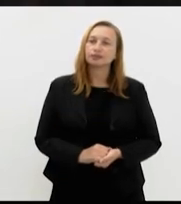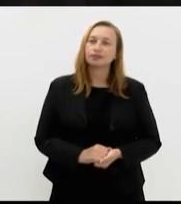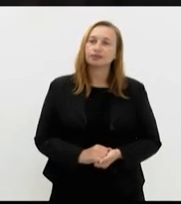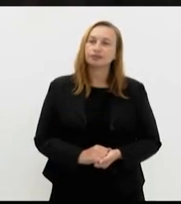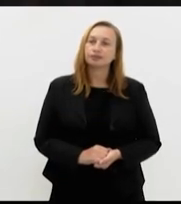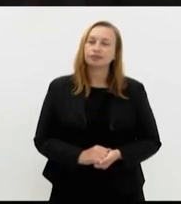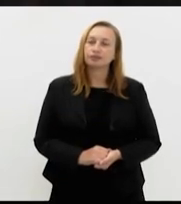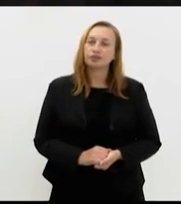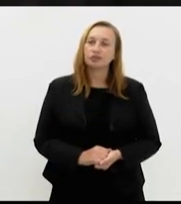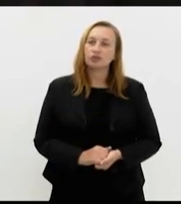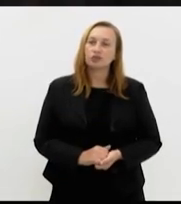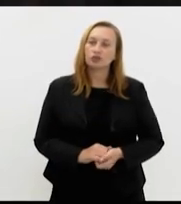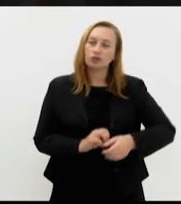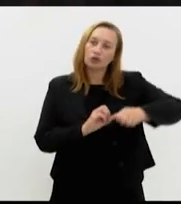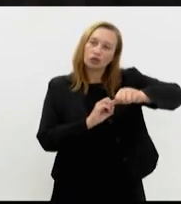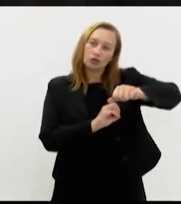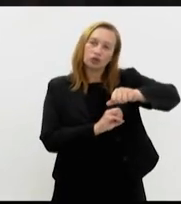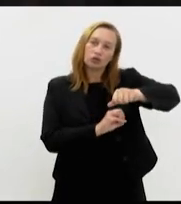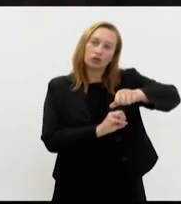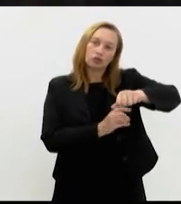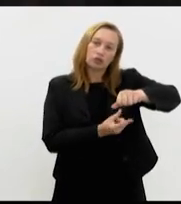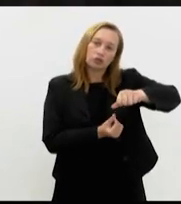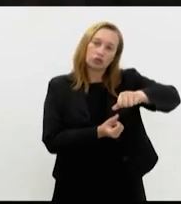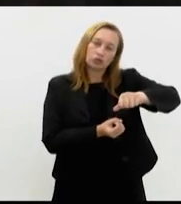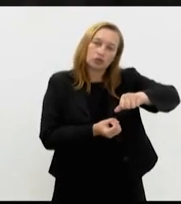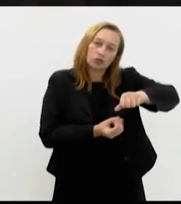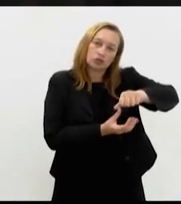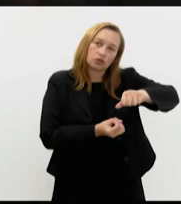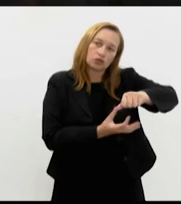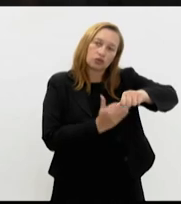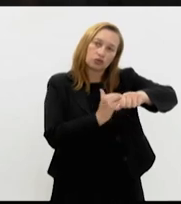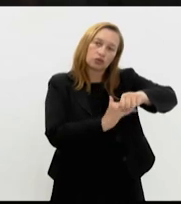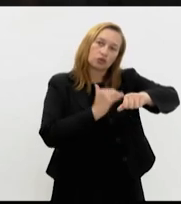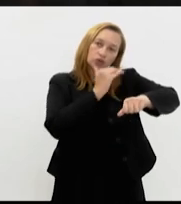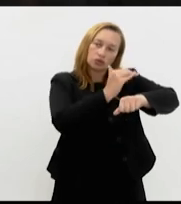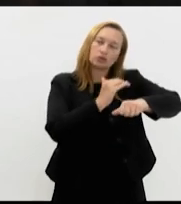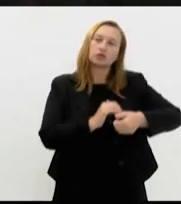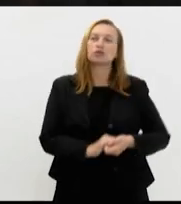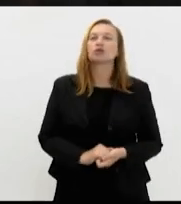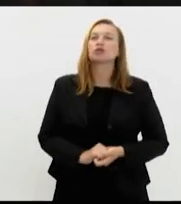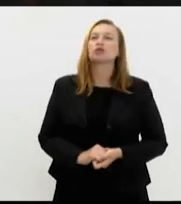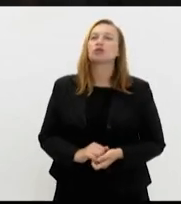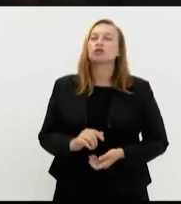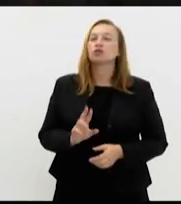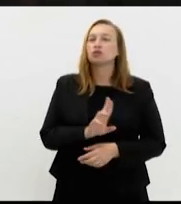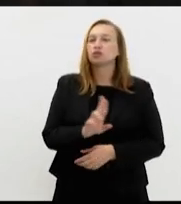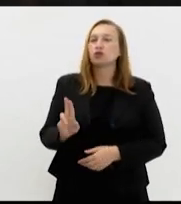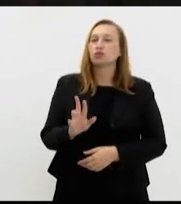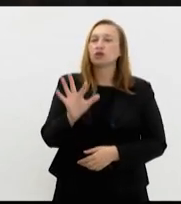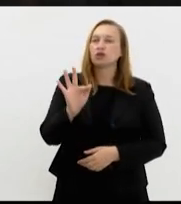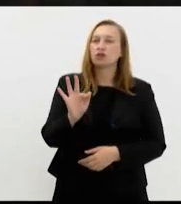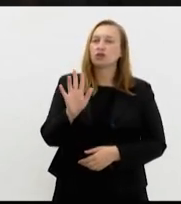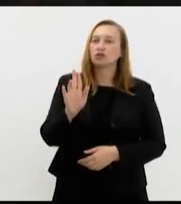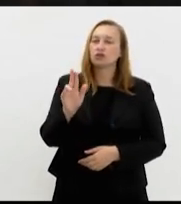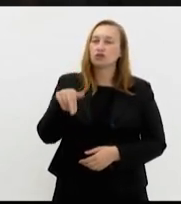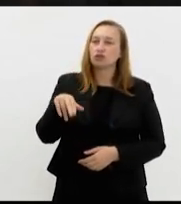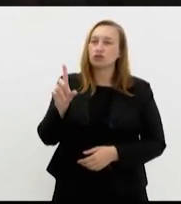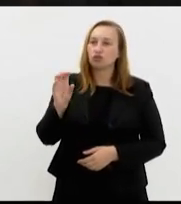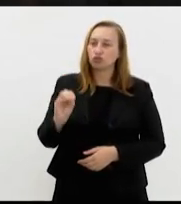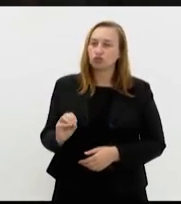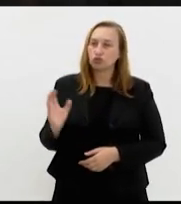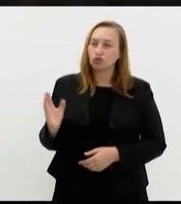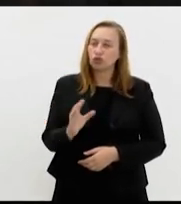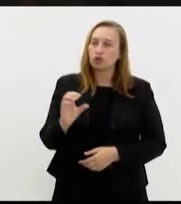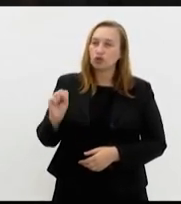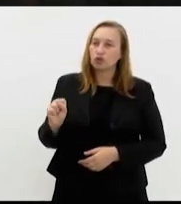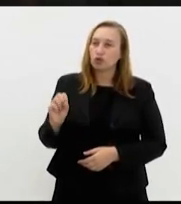um fundo. Este fundo, chamado Fundo Soberano, ele